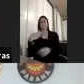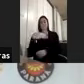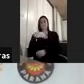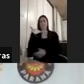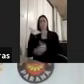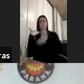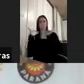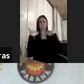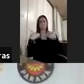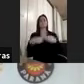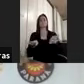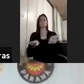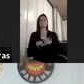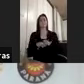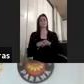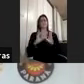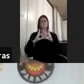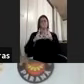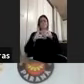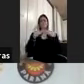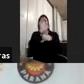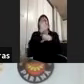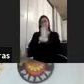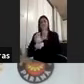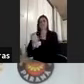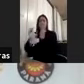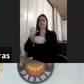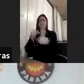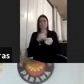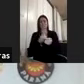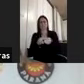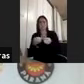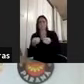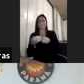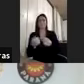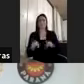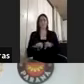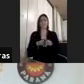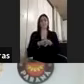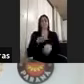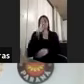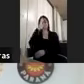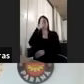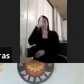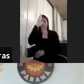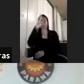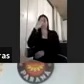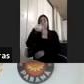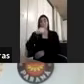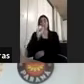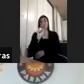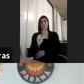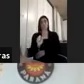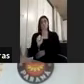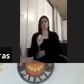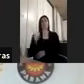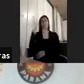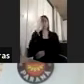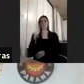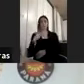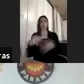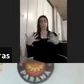né, em todos os estados e municípios, e principalmente aqui na região sul, que no momento somos o